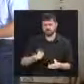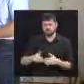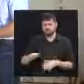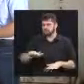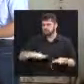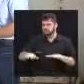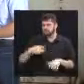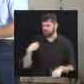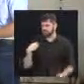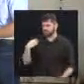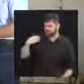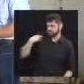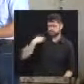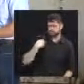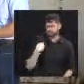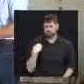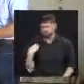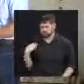esteja.